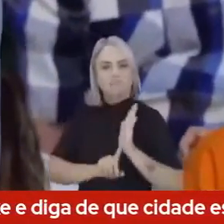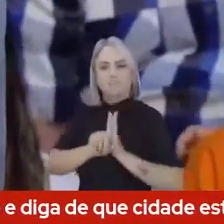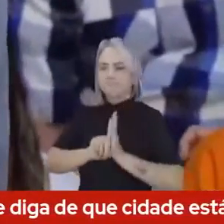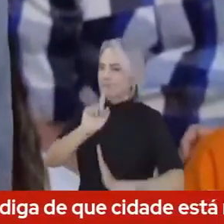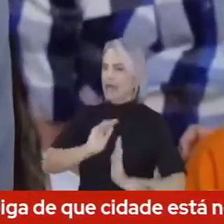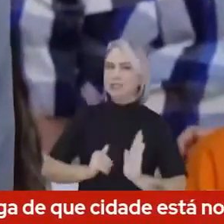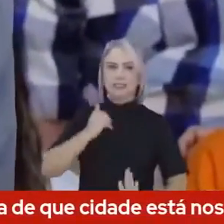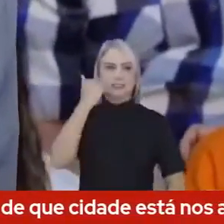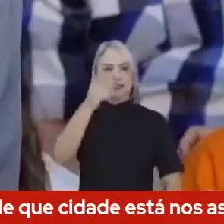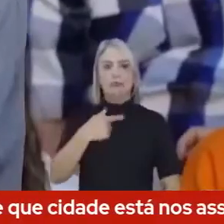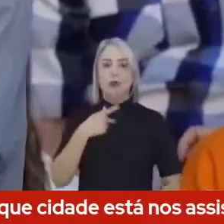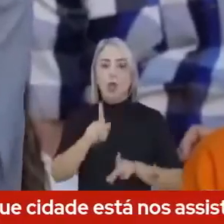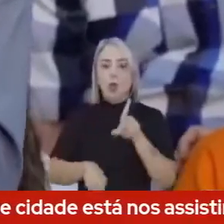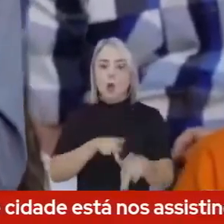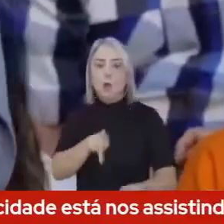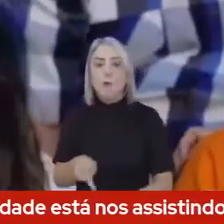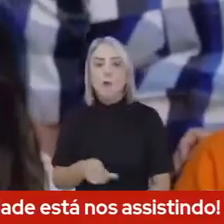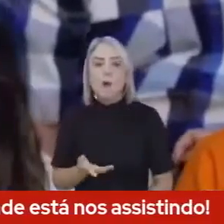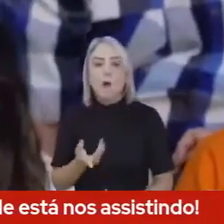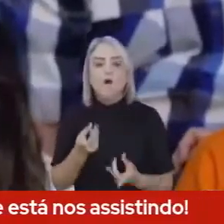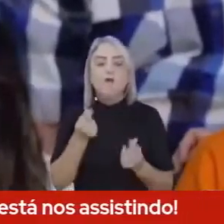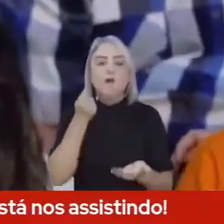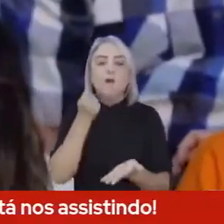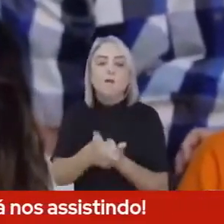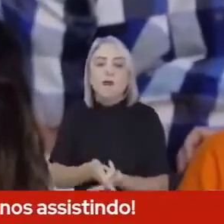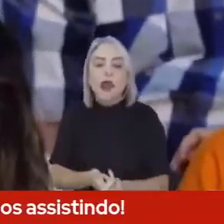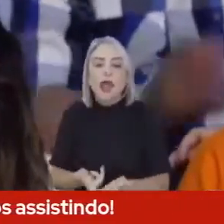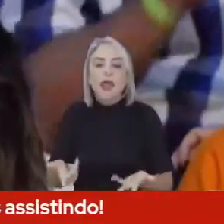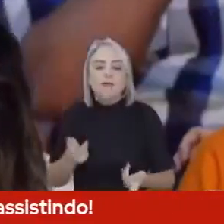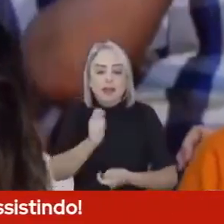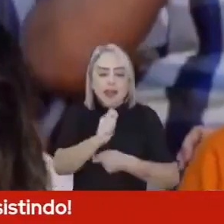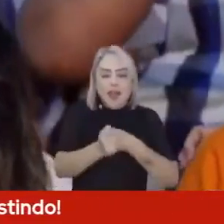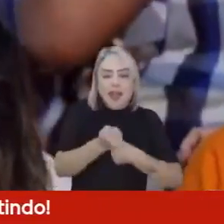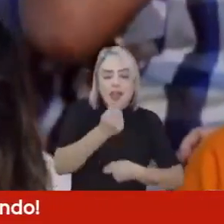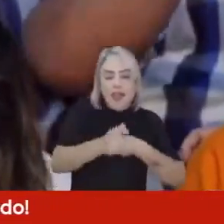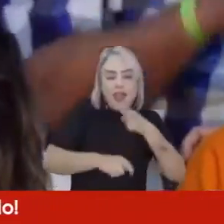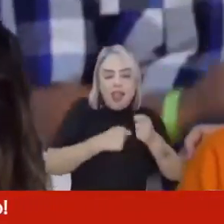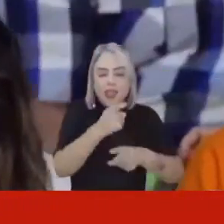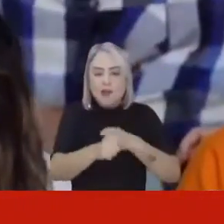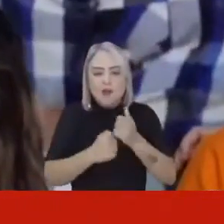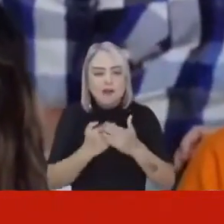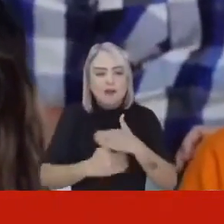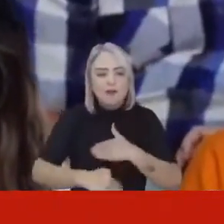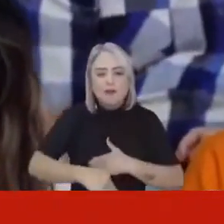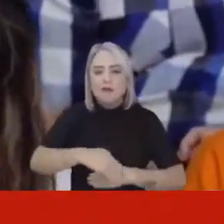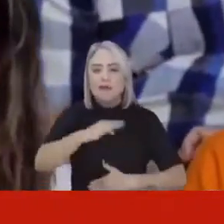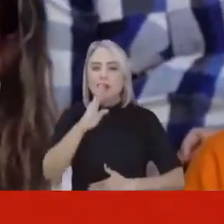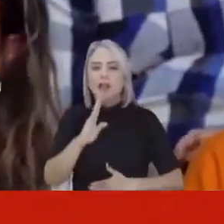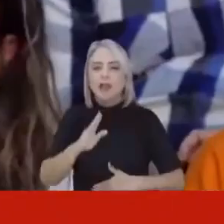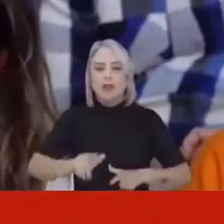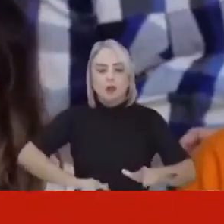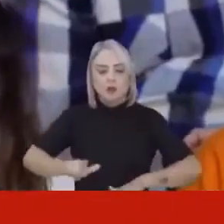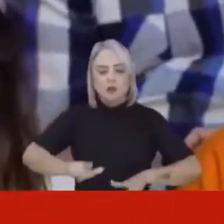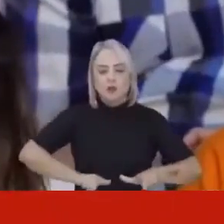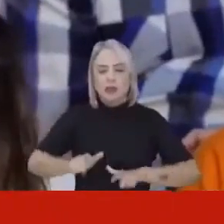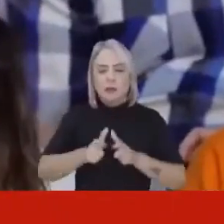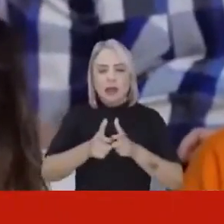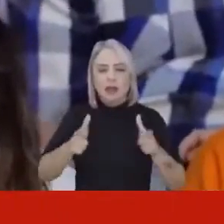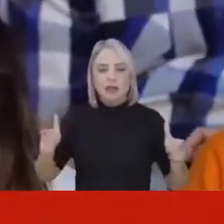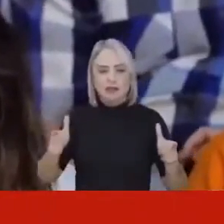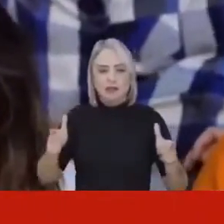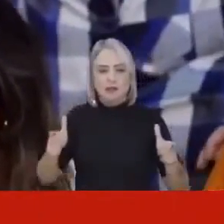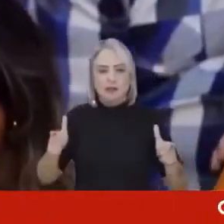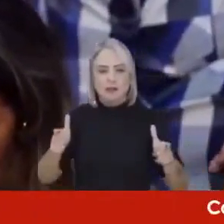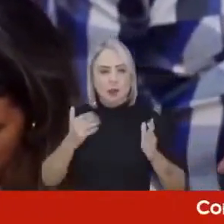povo consumiu, a economia avançou, o emprego cresceu.